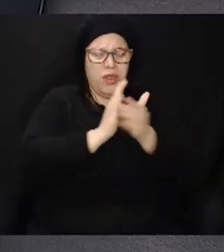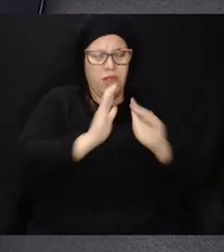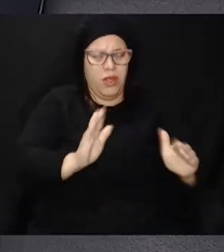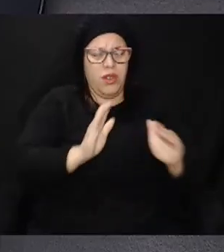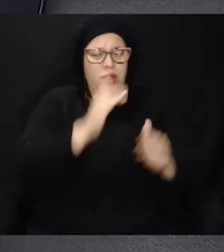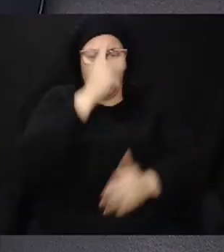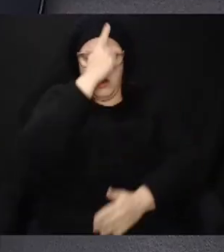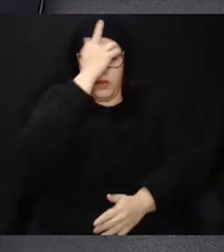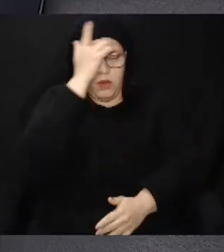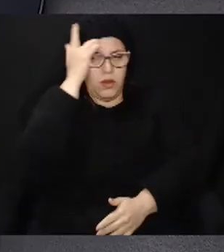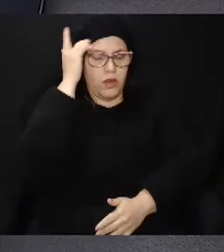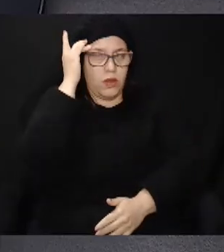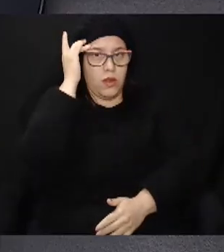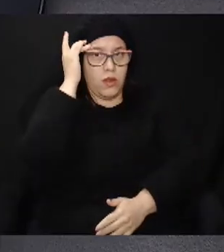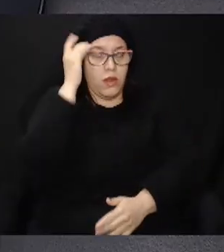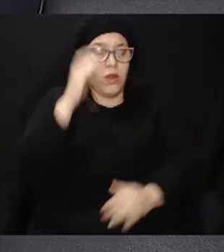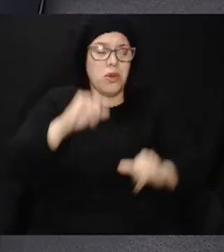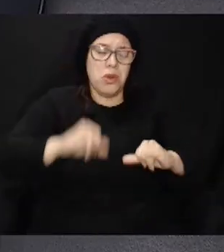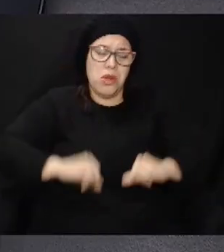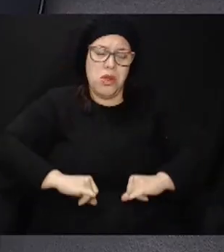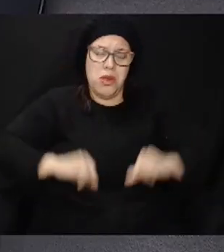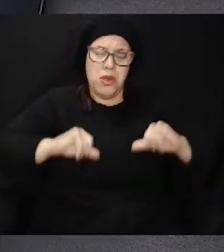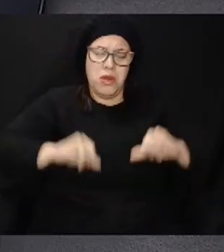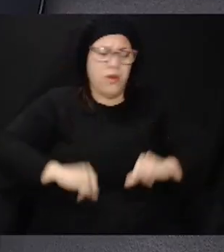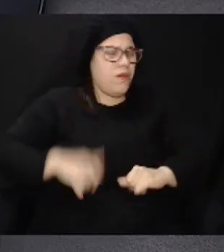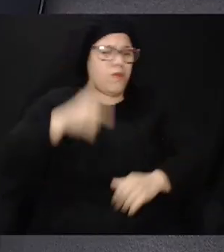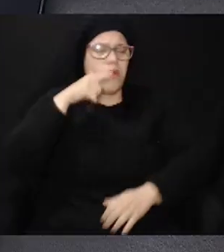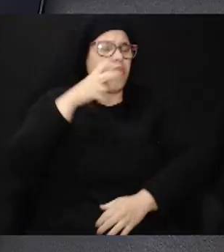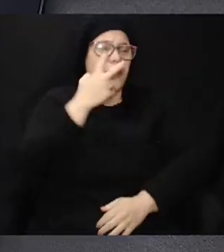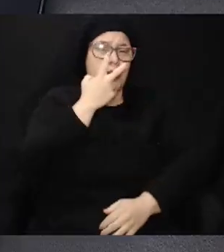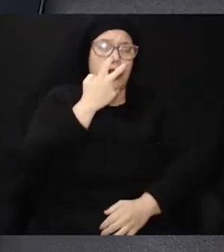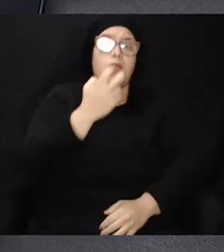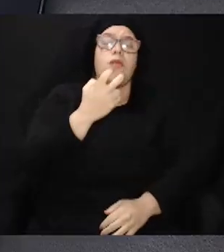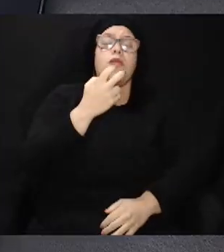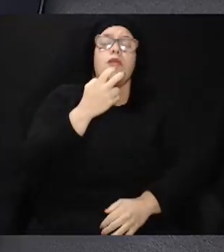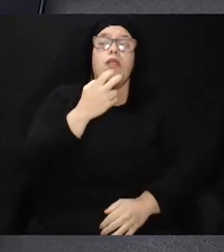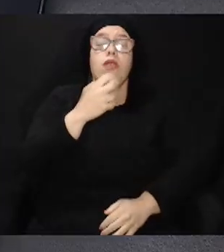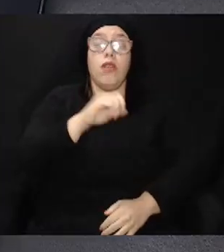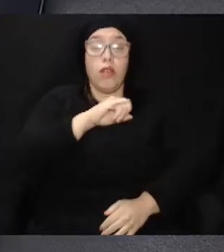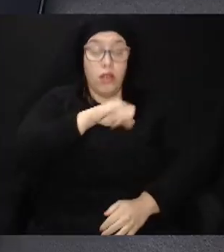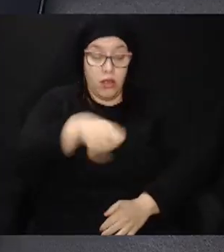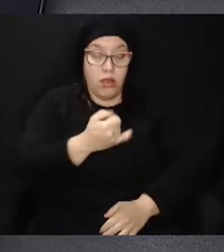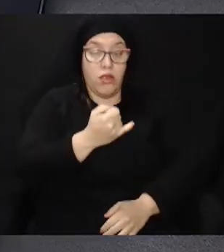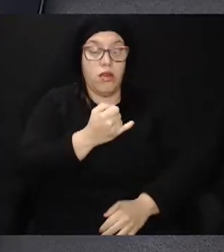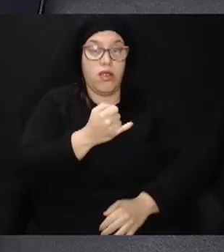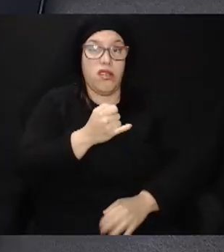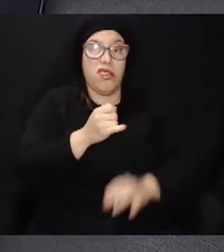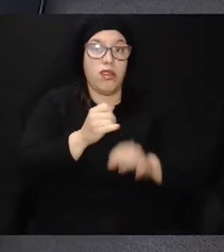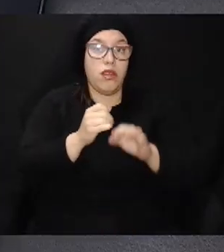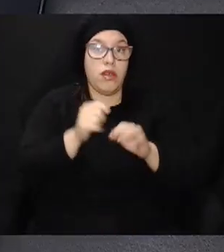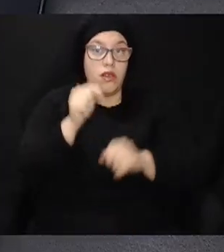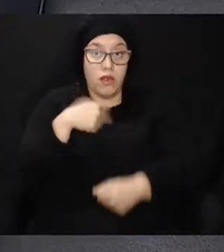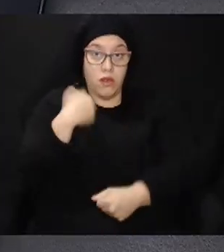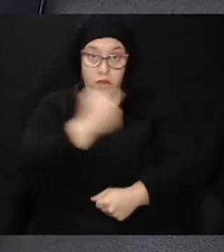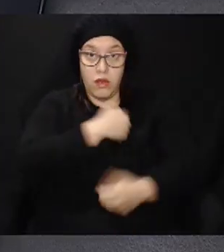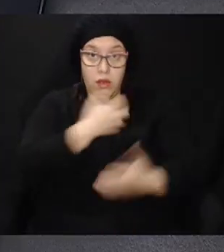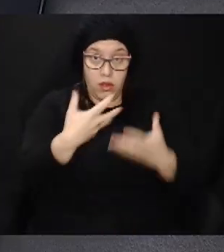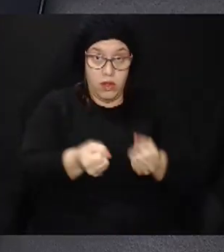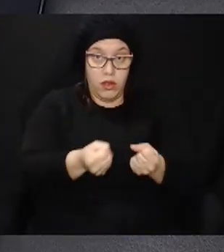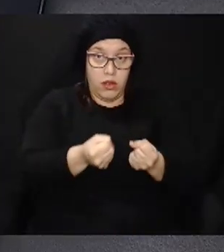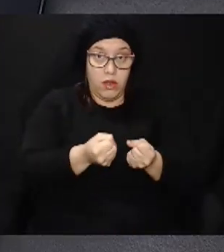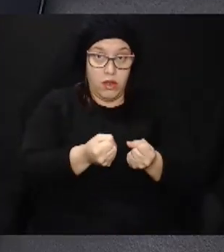seja, o sofrimento das pessoas que não conseguem enxergar. E aproveitando a citar, nós recebemos